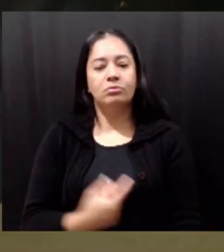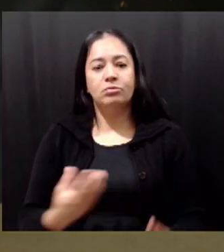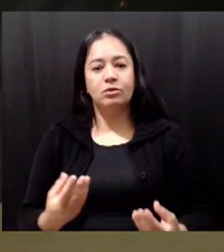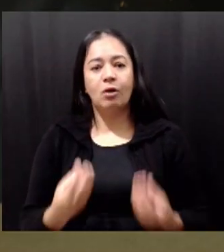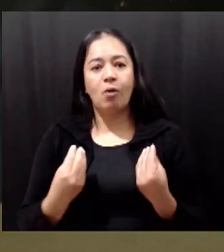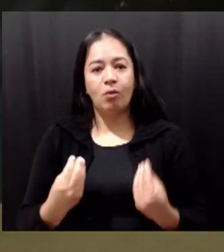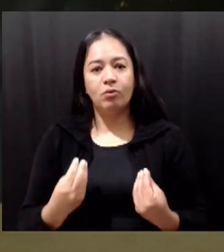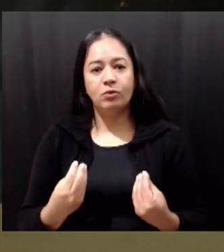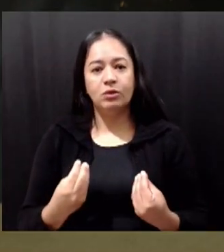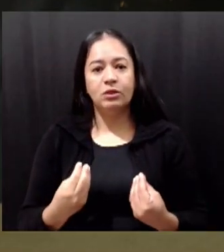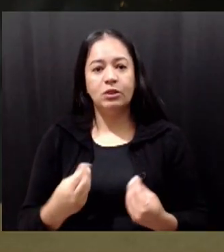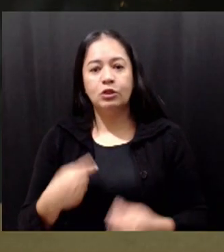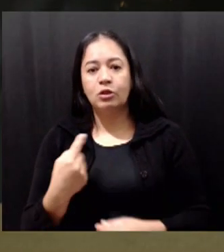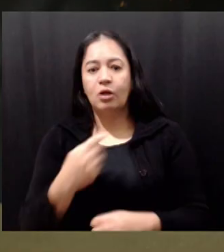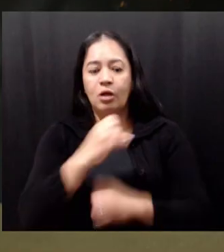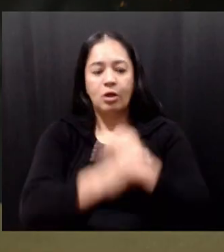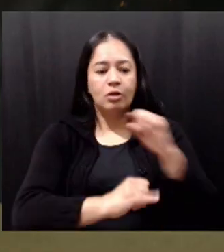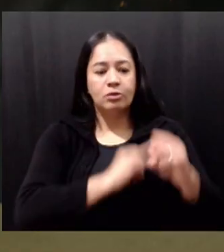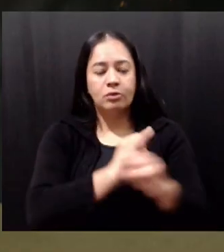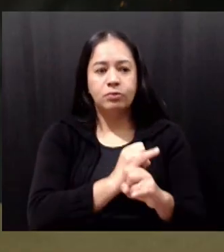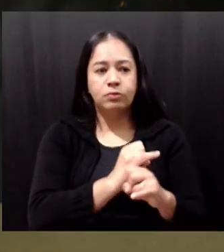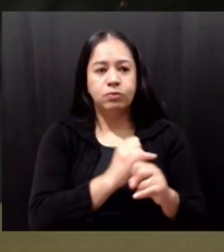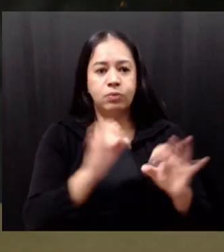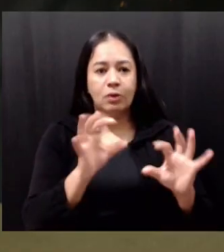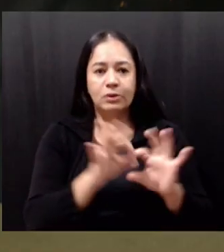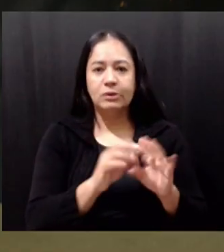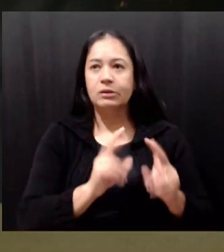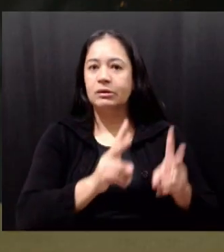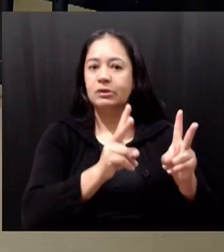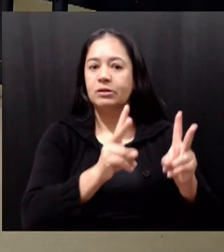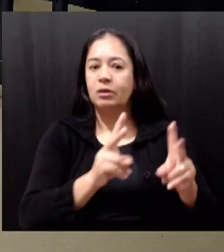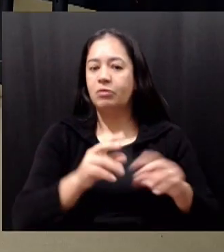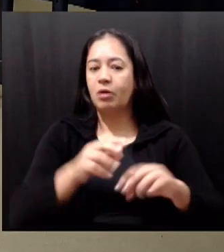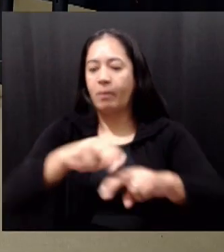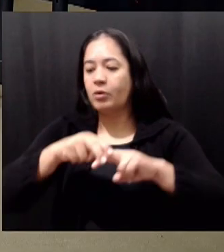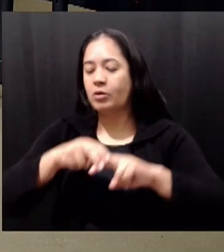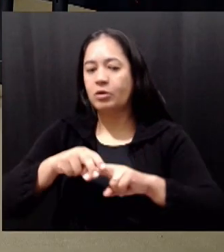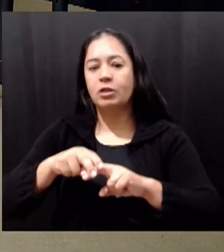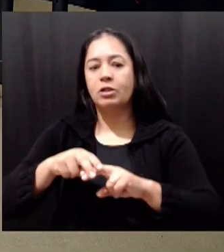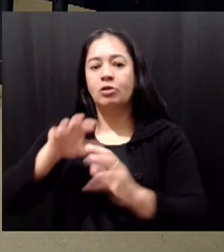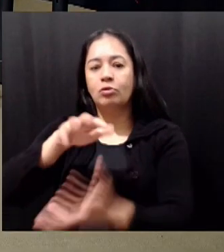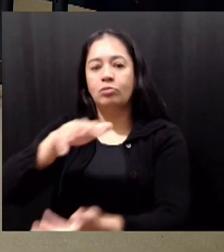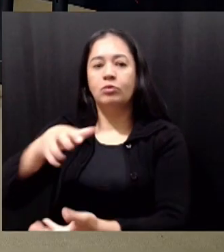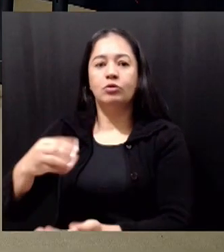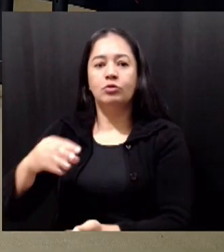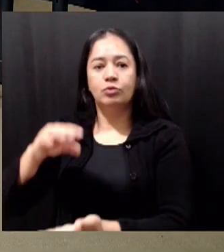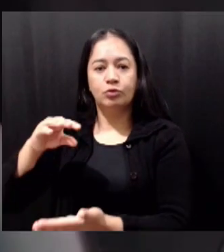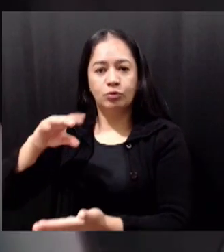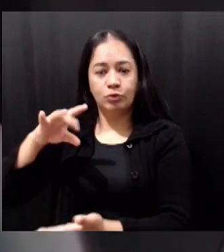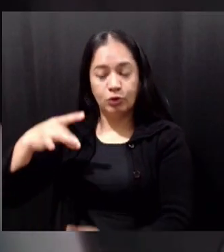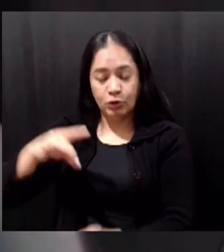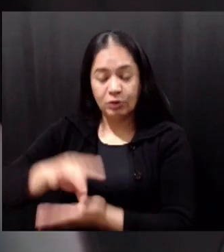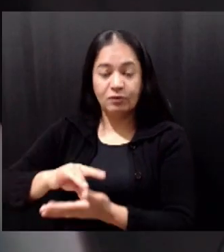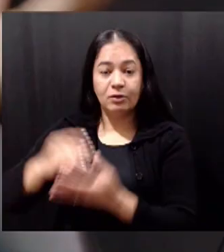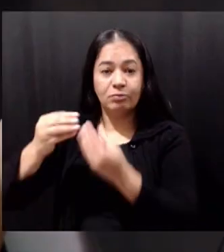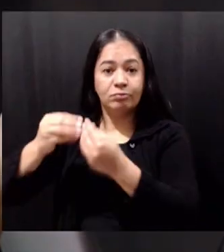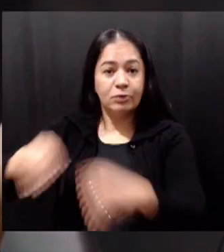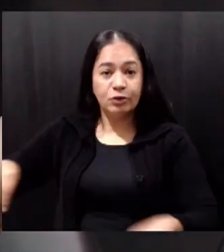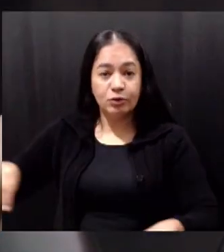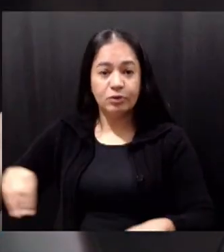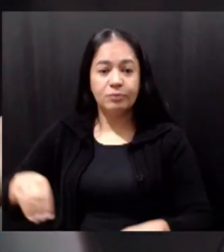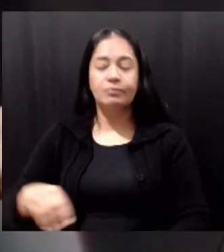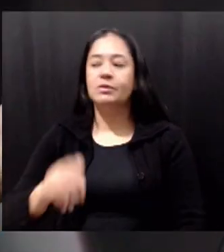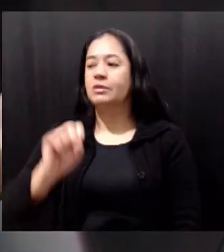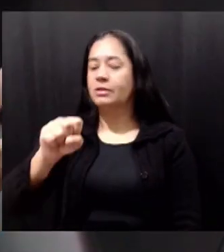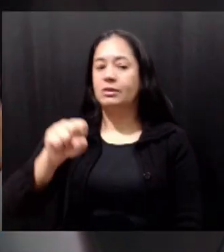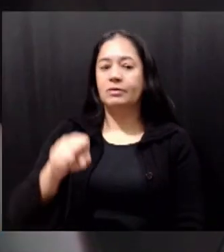aí isso traz um prejuízo muito grande para a saúde mental, né, Com Florência? certeza, com certeza. E eu acho que a questão da desconexão, como a doutora